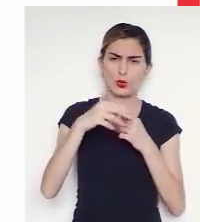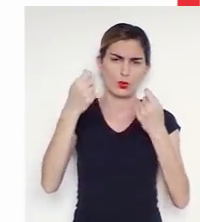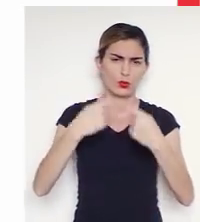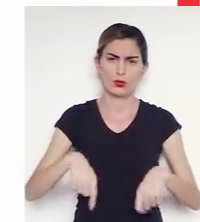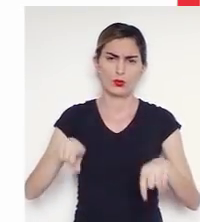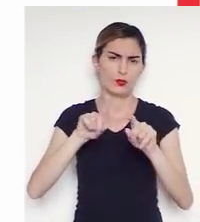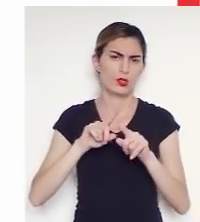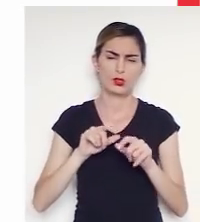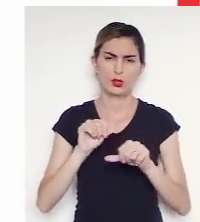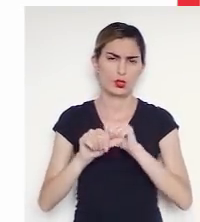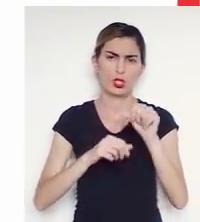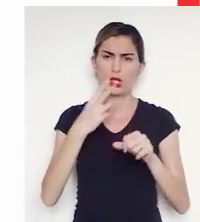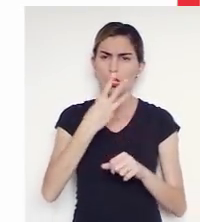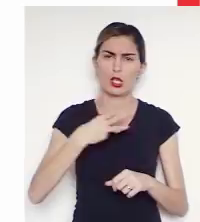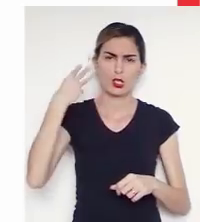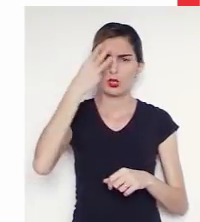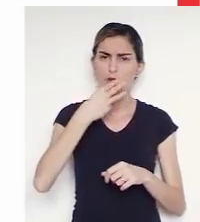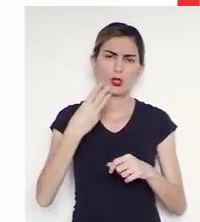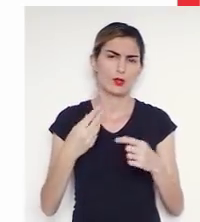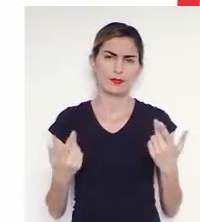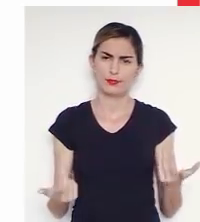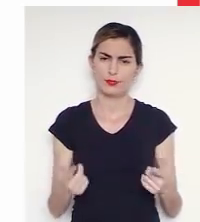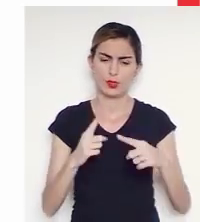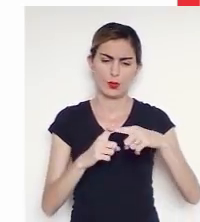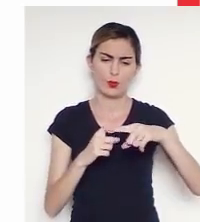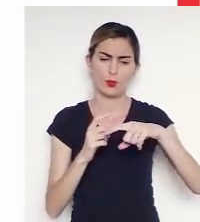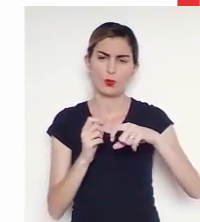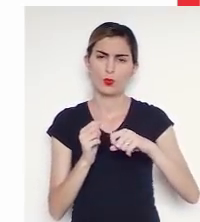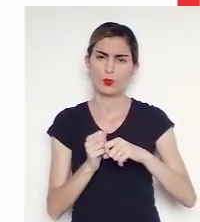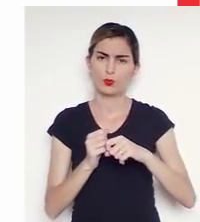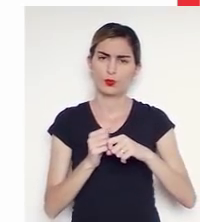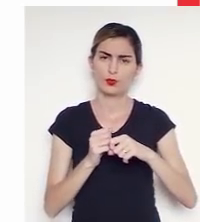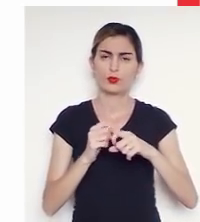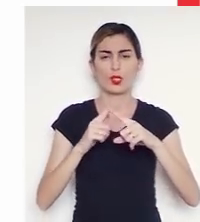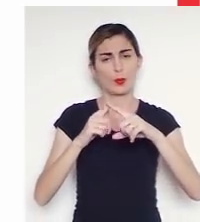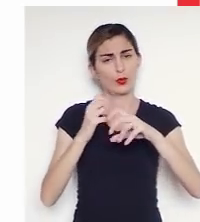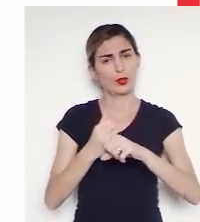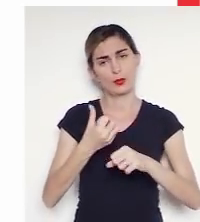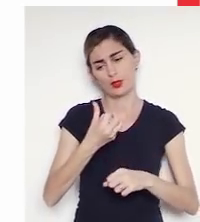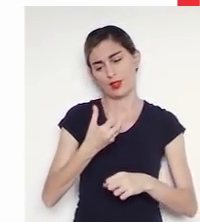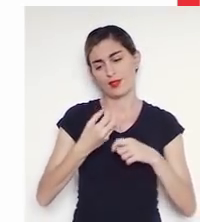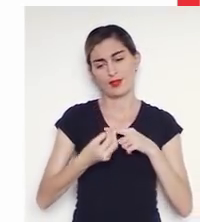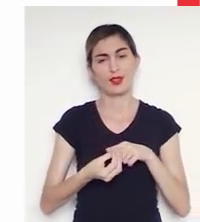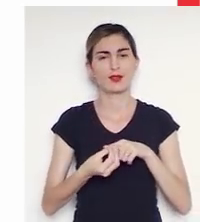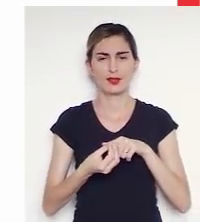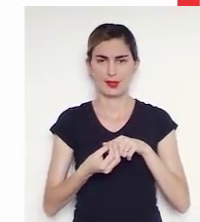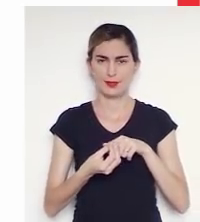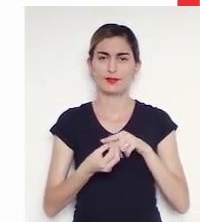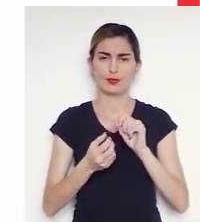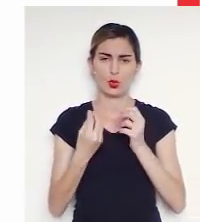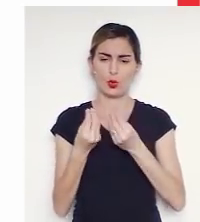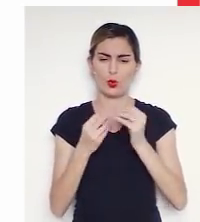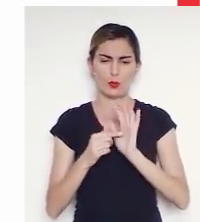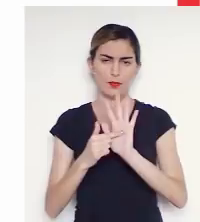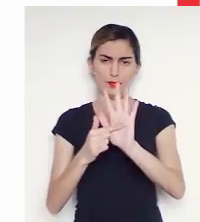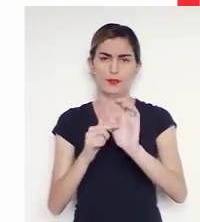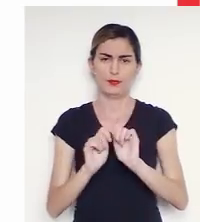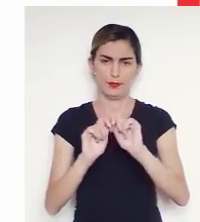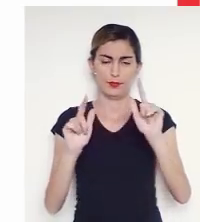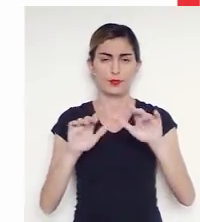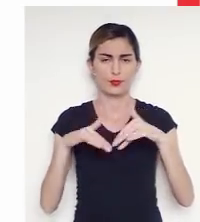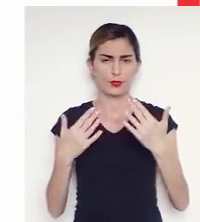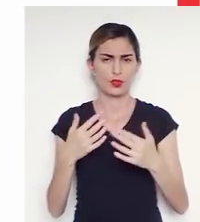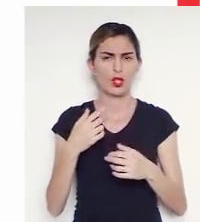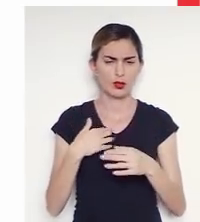precisa transformar. 3 horas, então, eu multiplico por 60. Isso aí, conforme aparece aí na sua telinha, tá